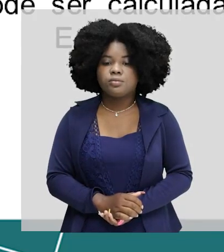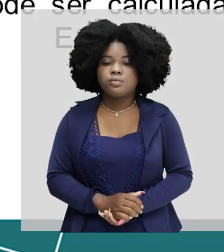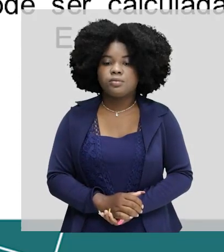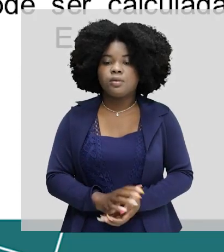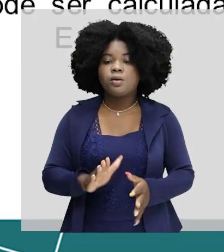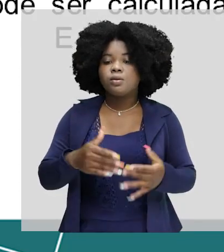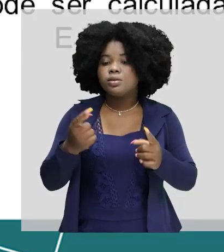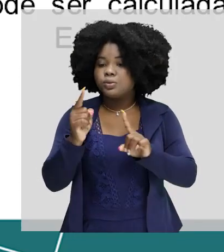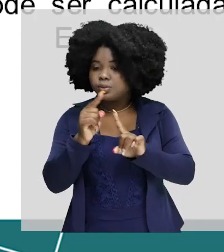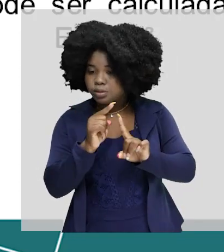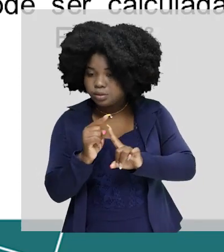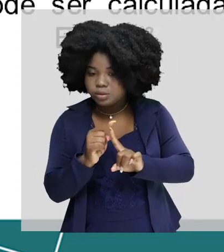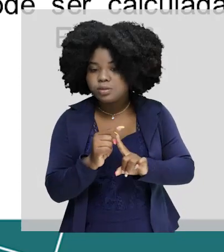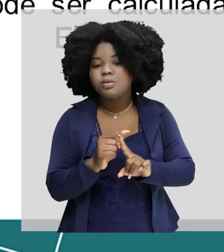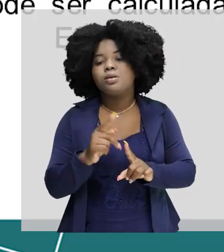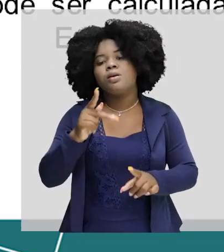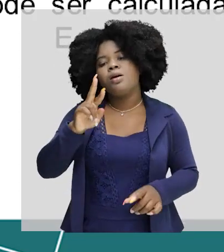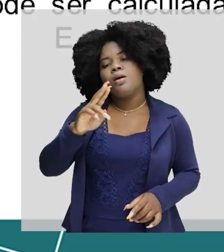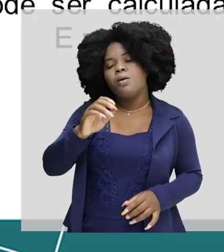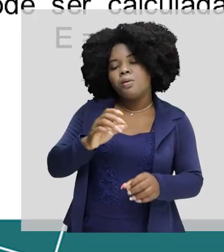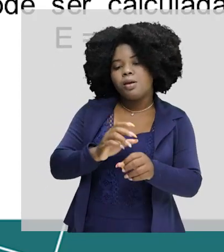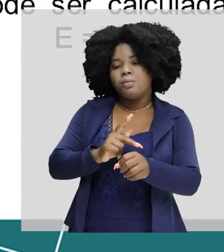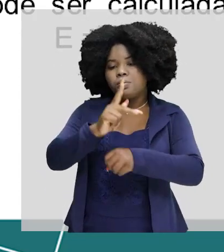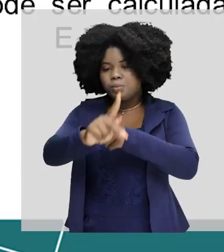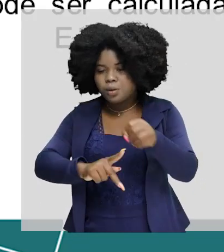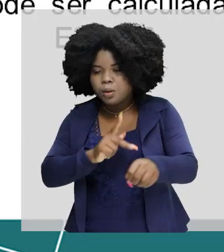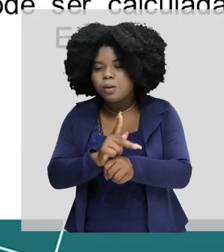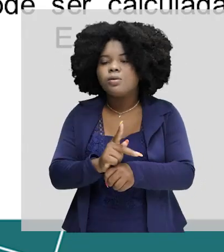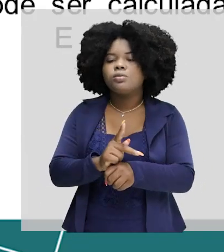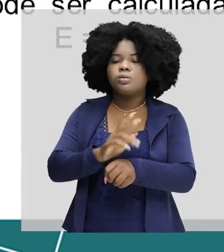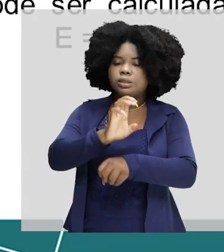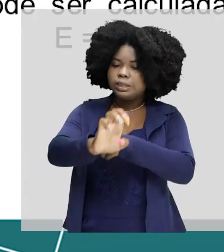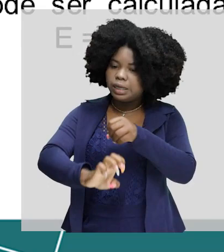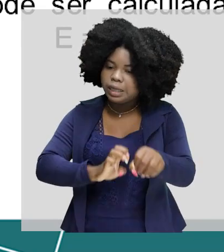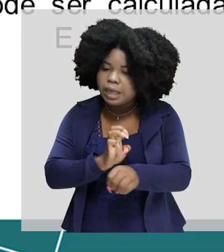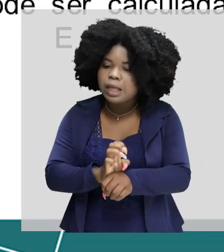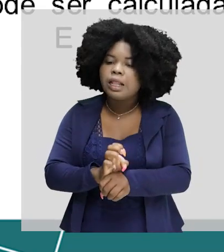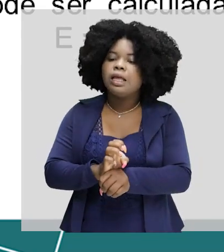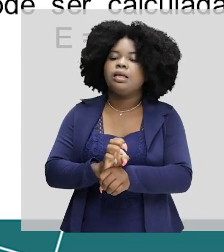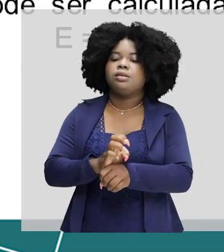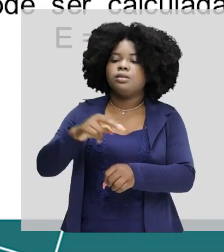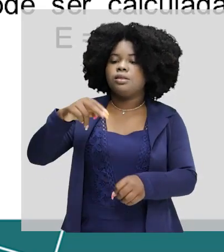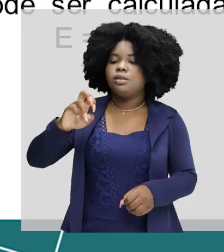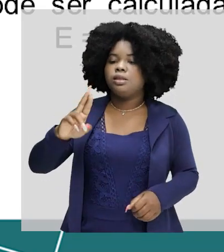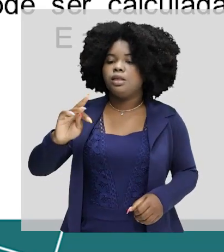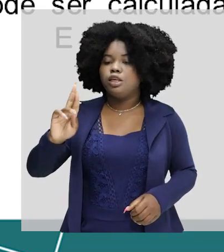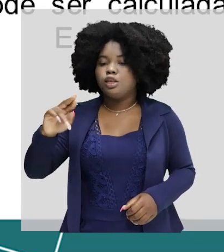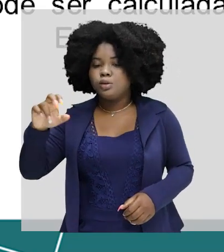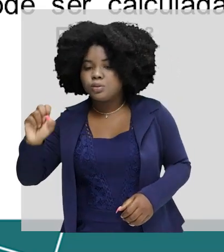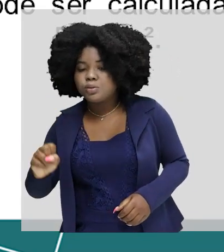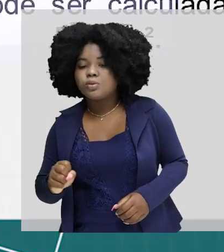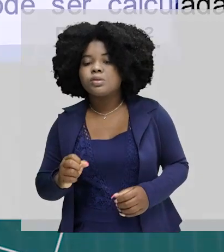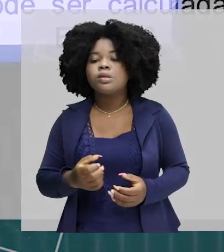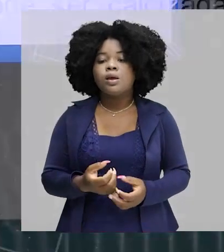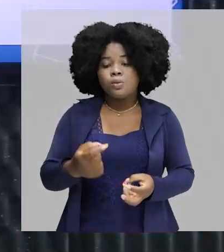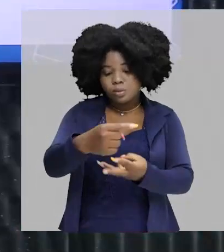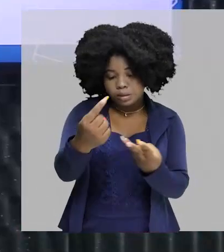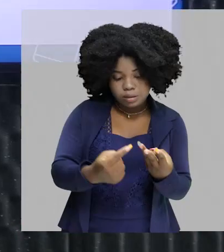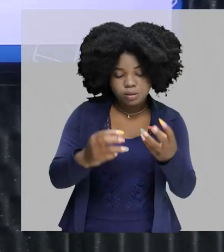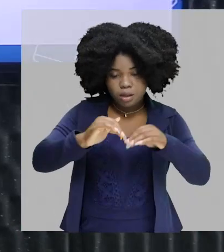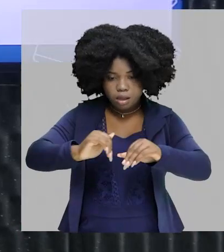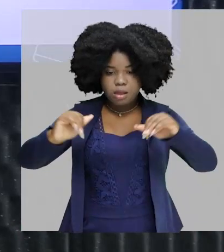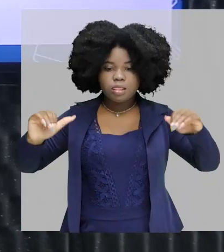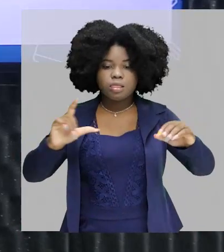esses componentes? Prótons, elétrons, nêutrons. Quando estes componentes são separados, há